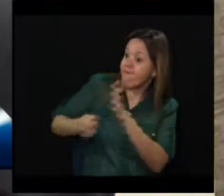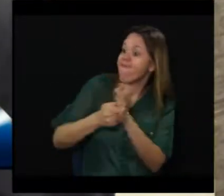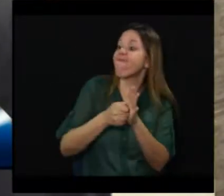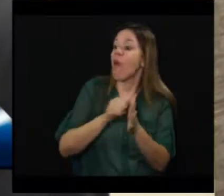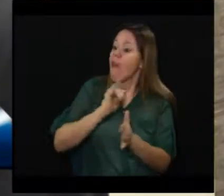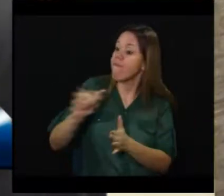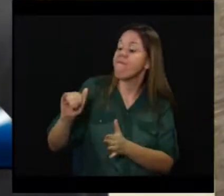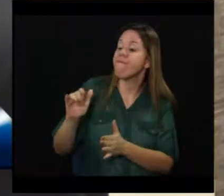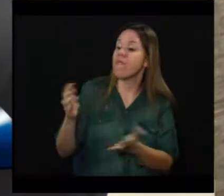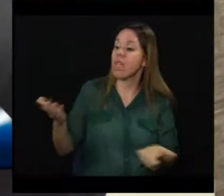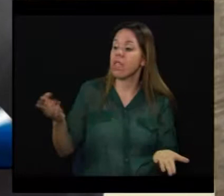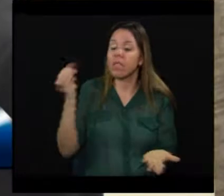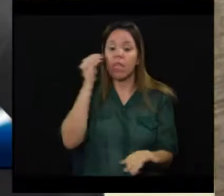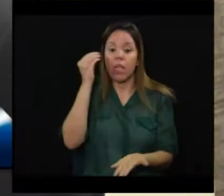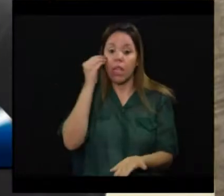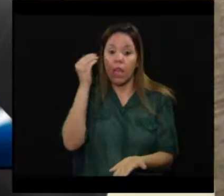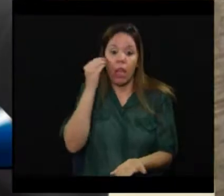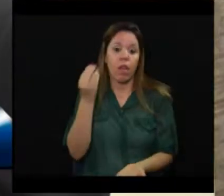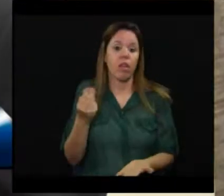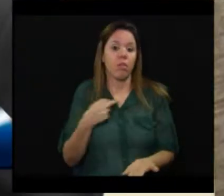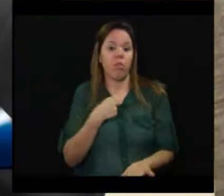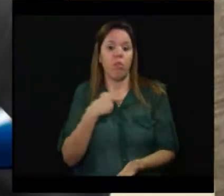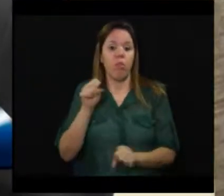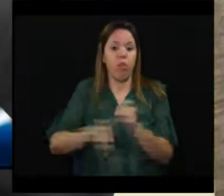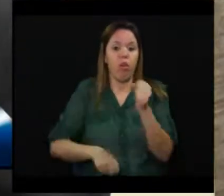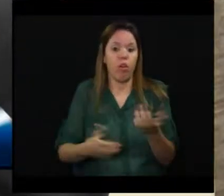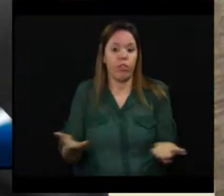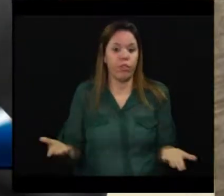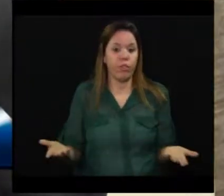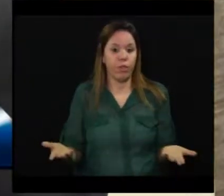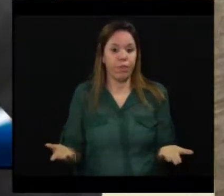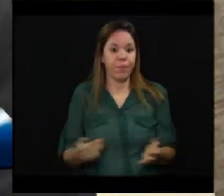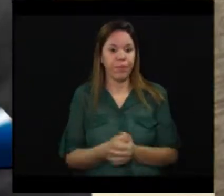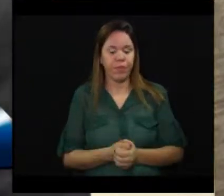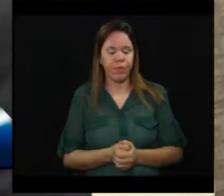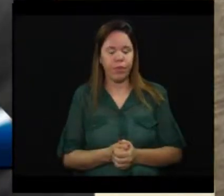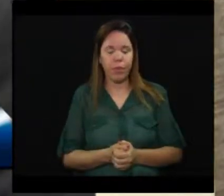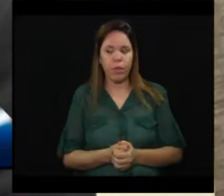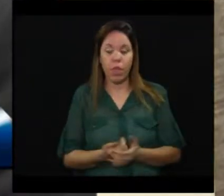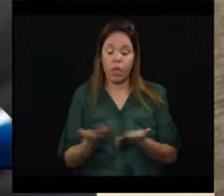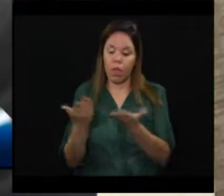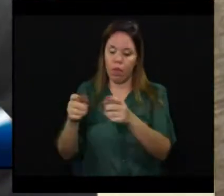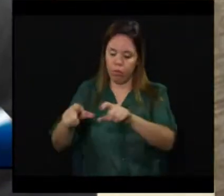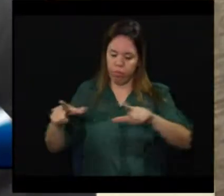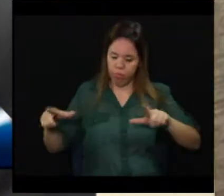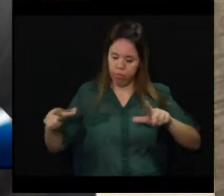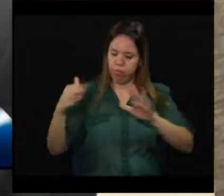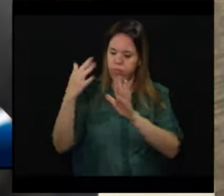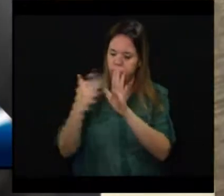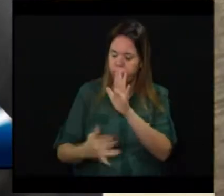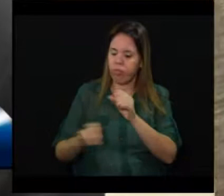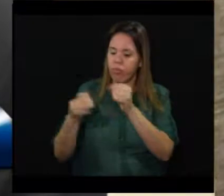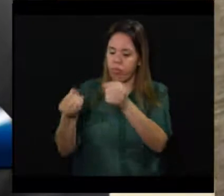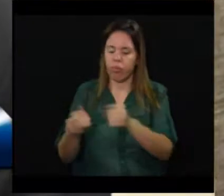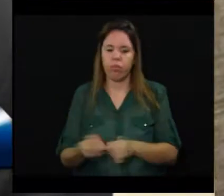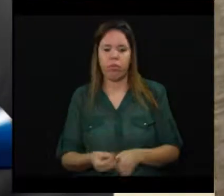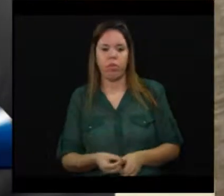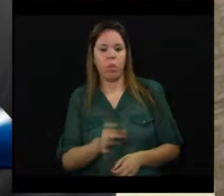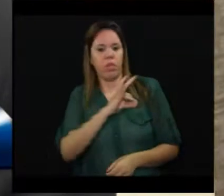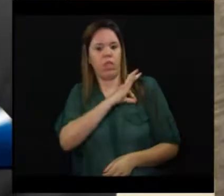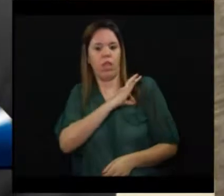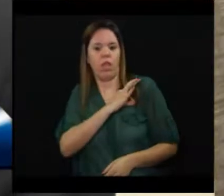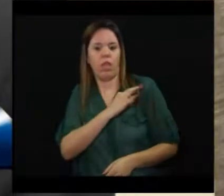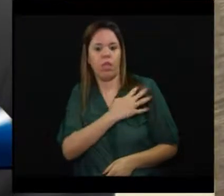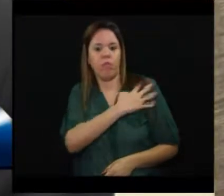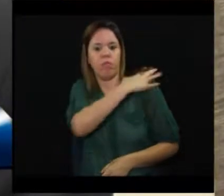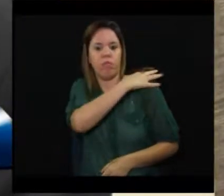essa tentativa ou esse abuso para que seja encaminhado para a delegacia a